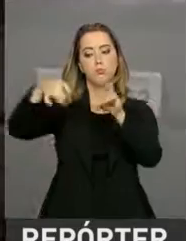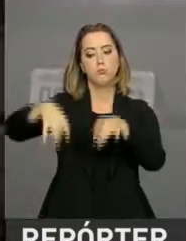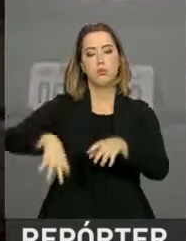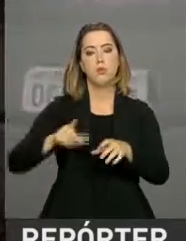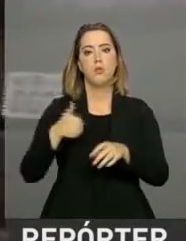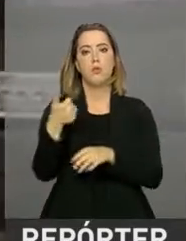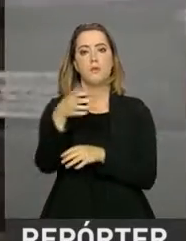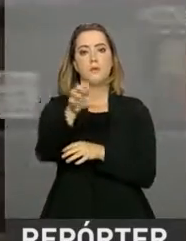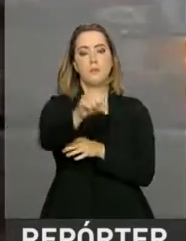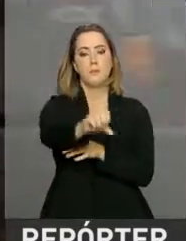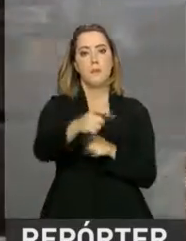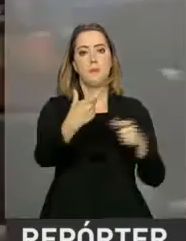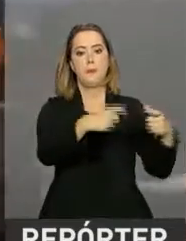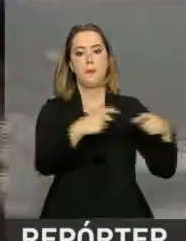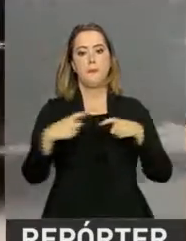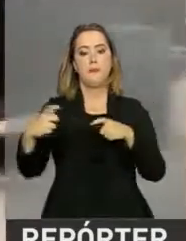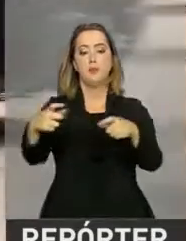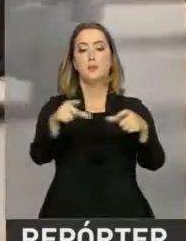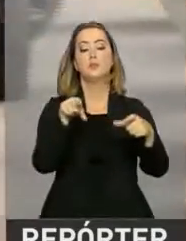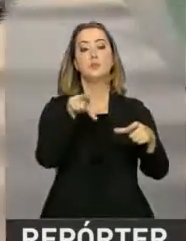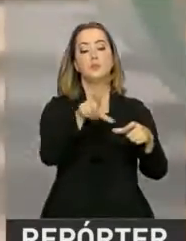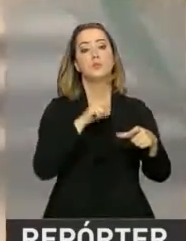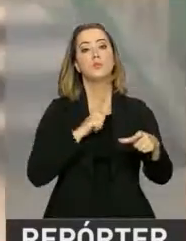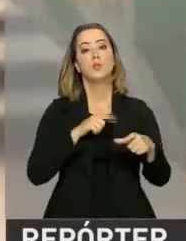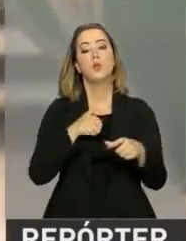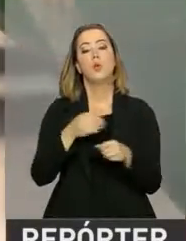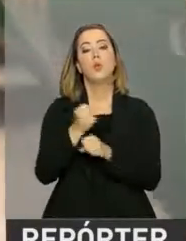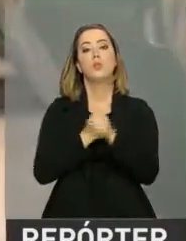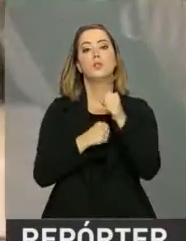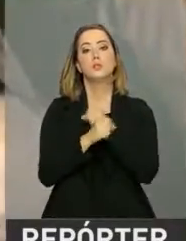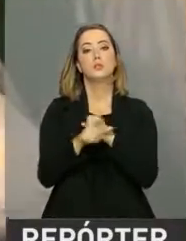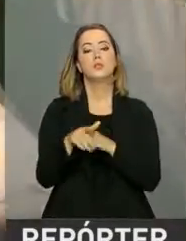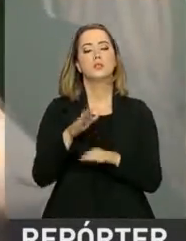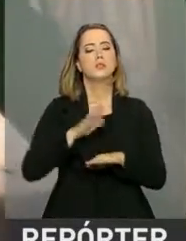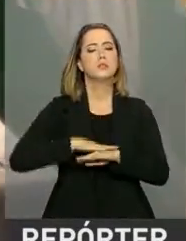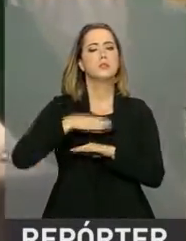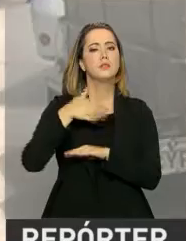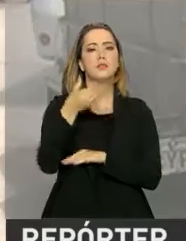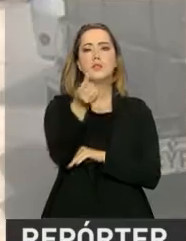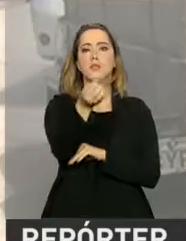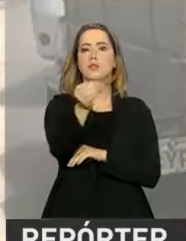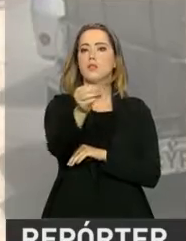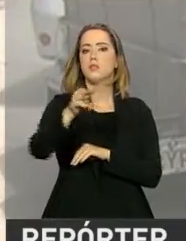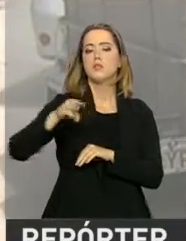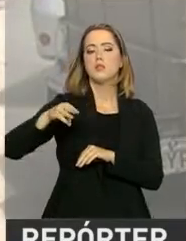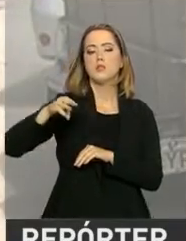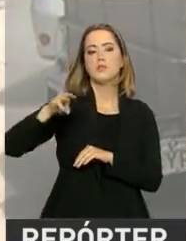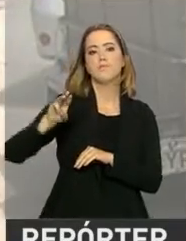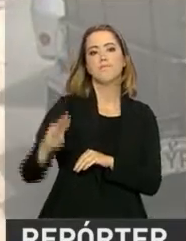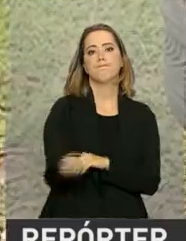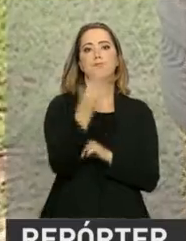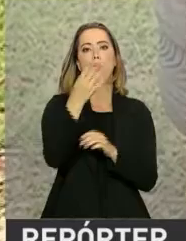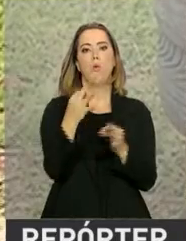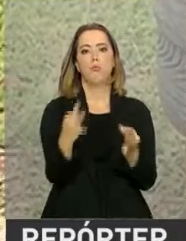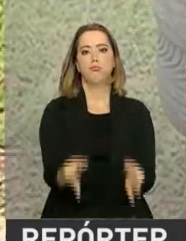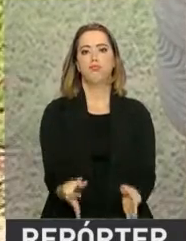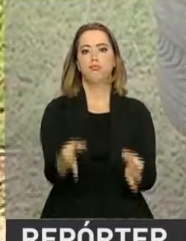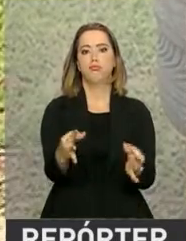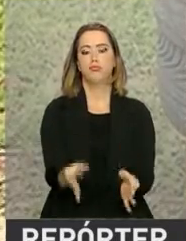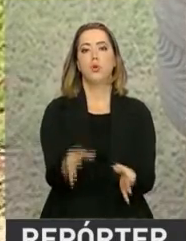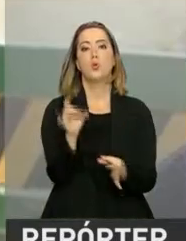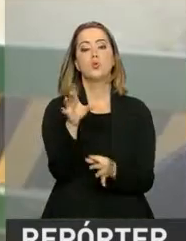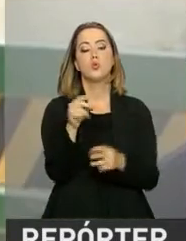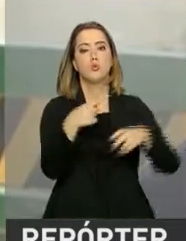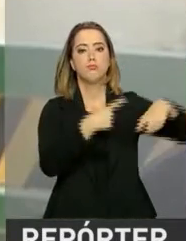em 19 estações como essa. No ano passado, foram mais de 690 mil toneladas só de